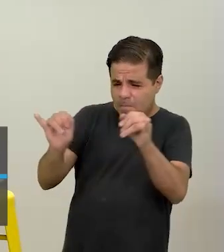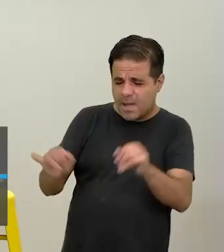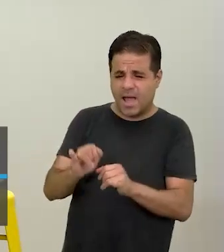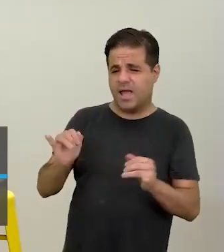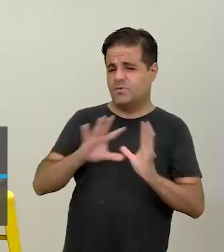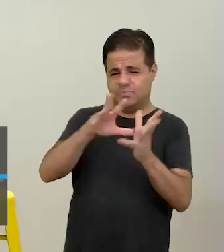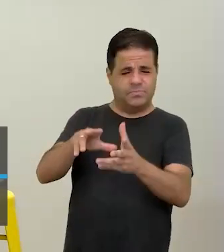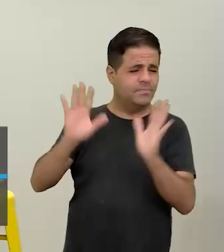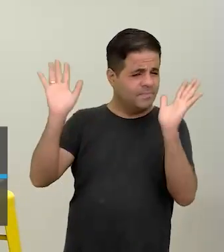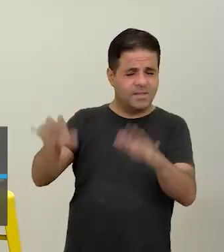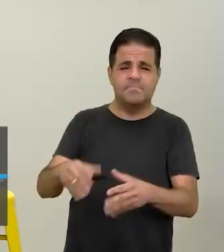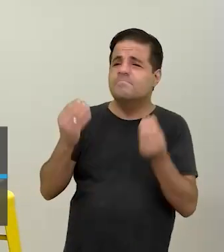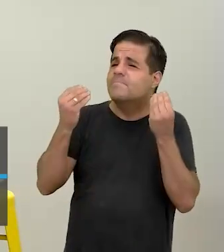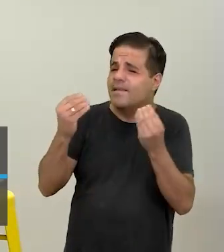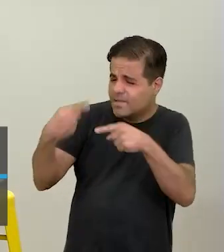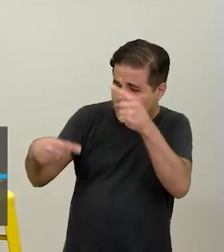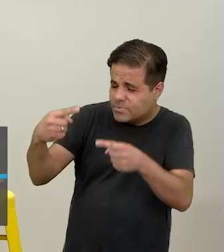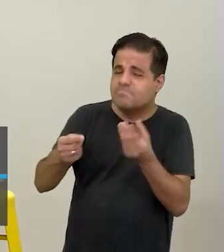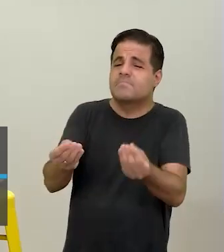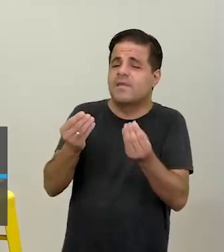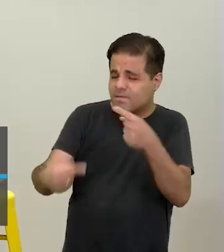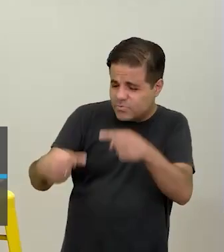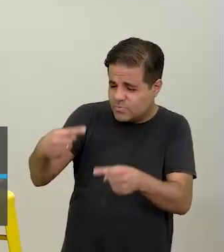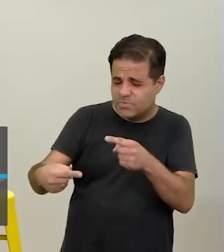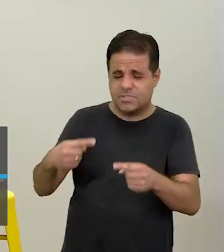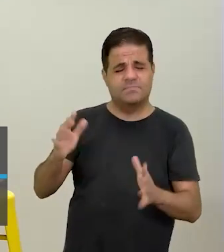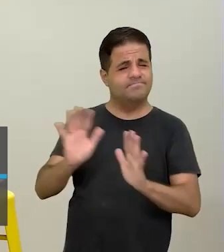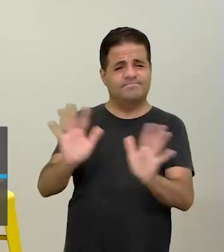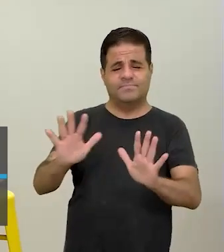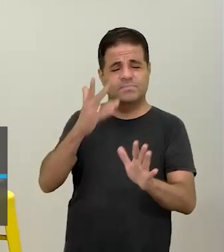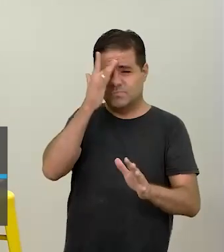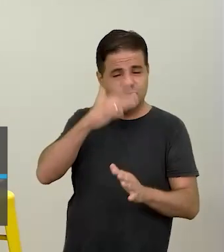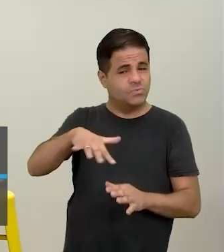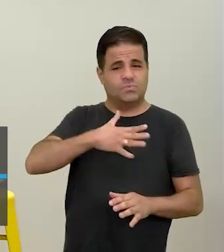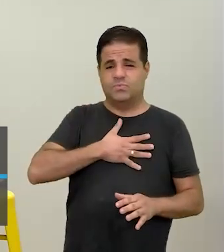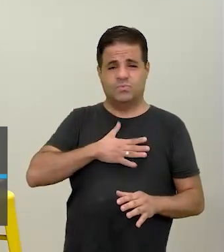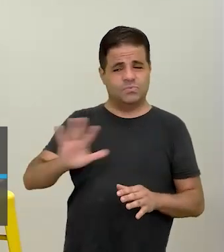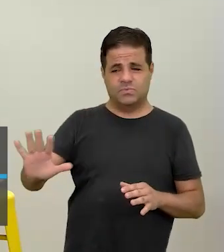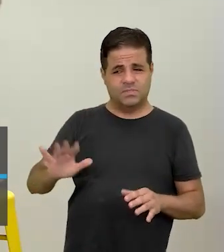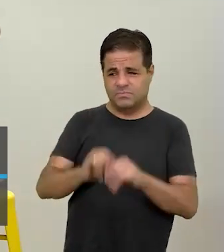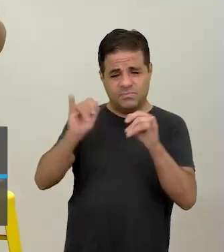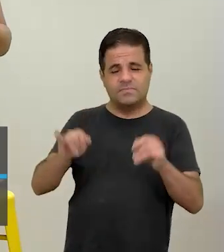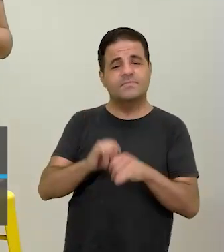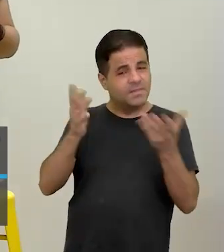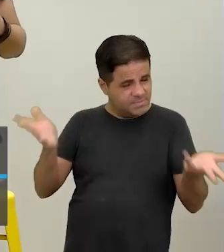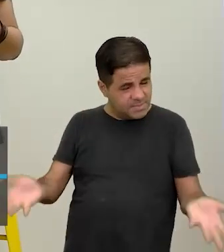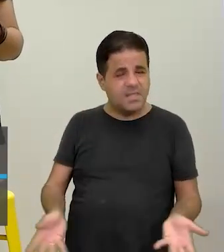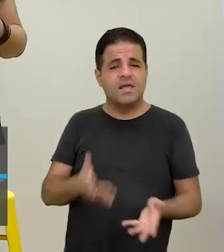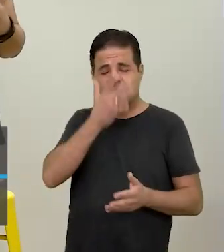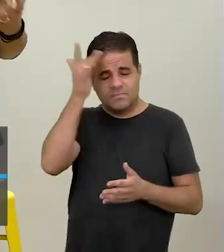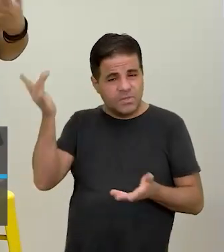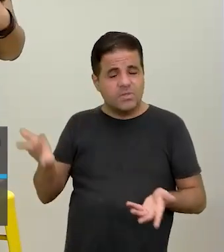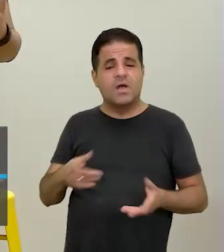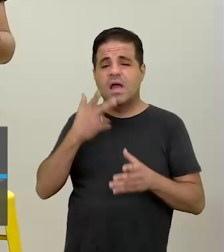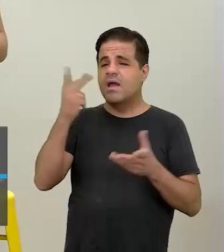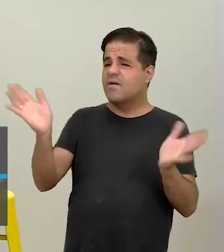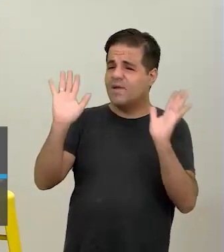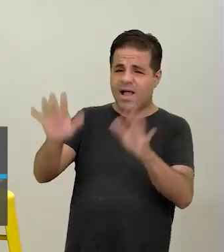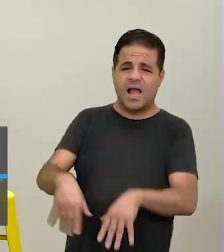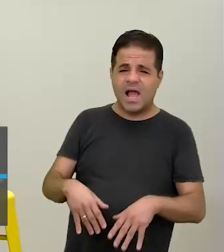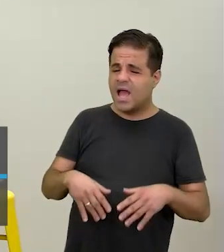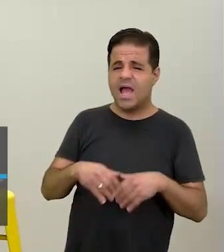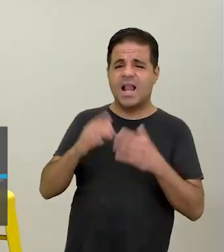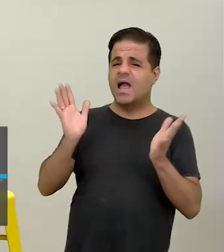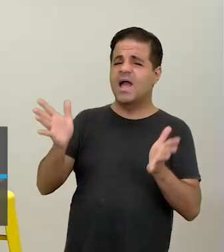algo que é para ser discutido, é política. Entendam, e discutir, quando a gente fala, é você ter uma conversa crítica. É você chegar e